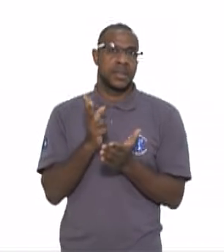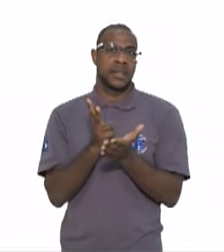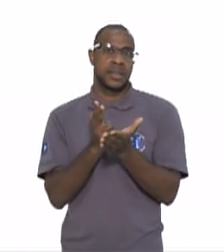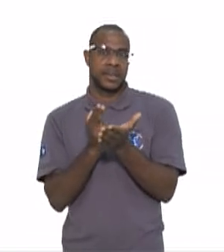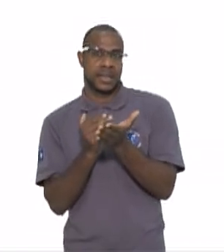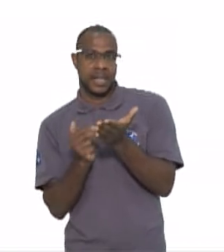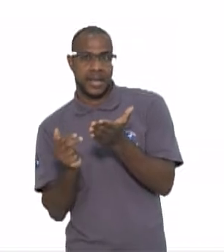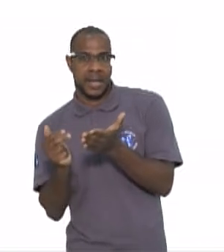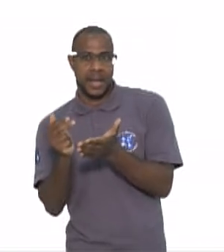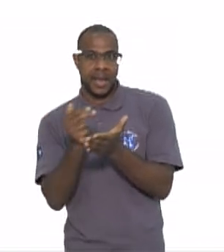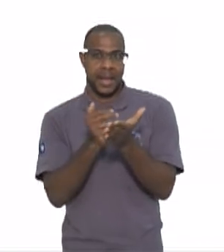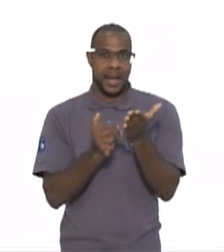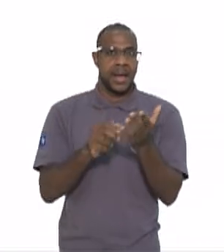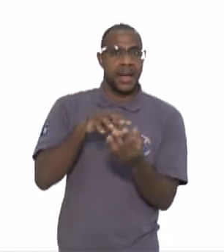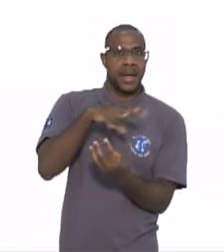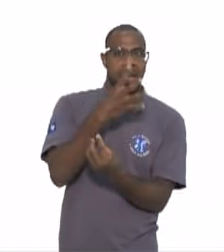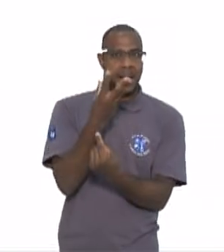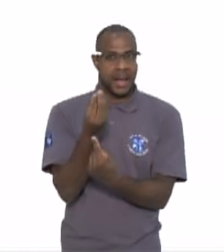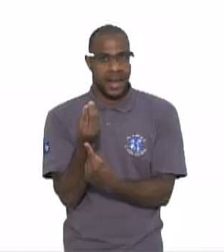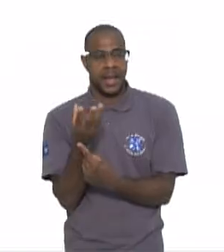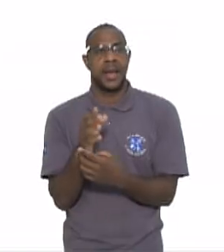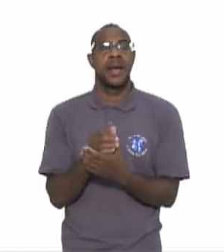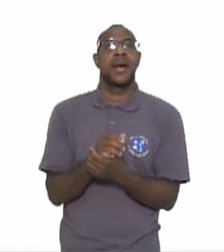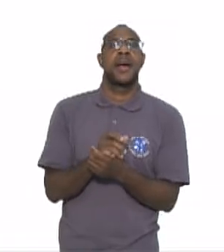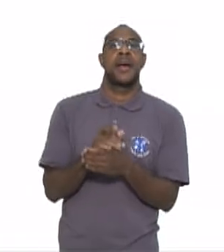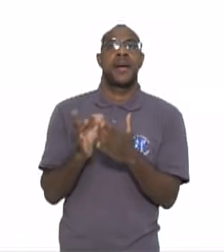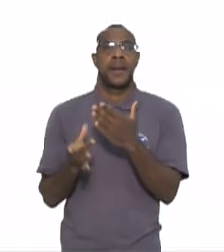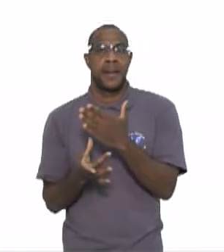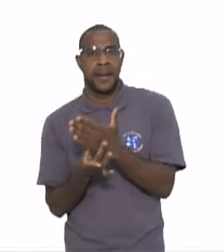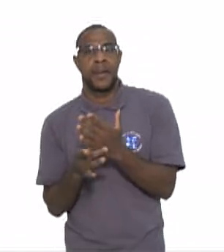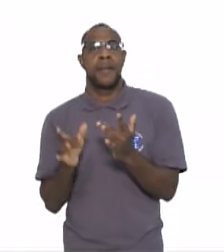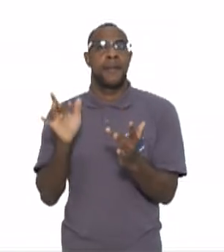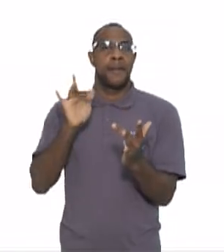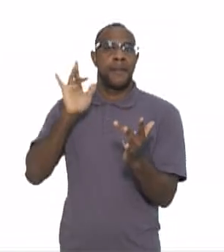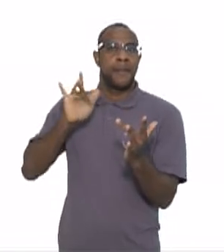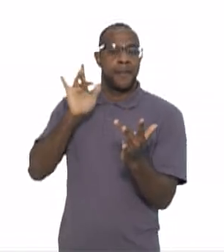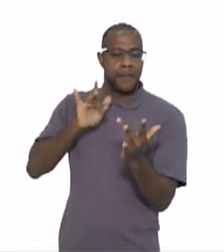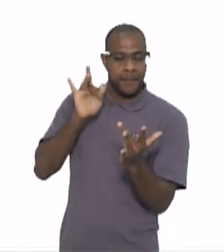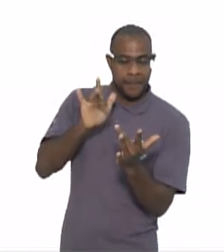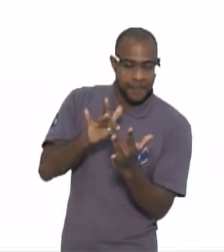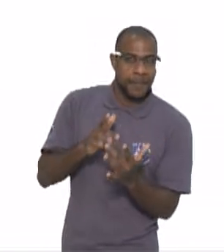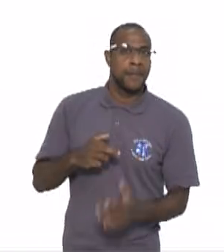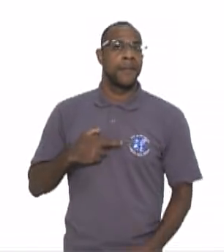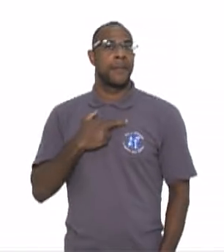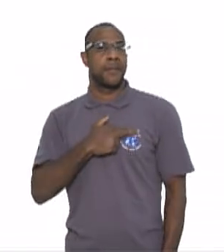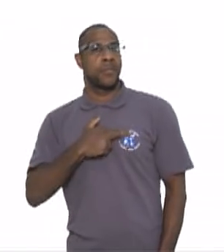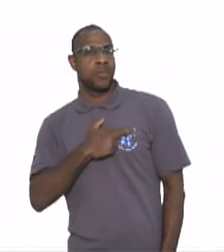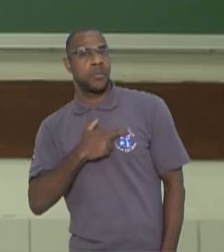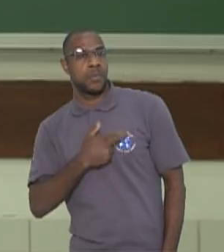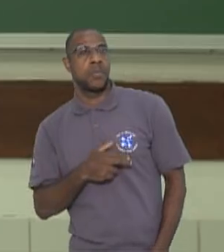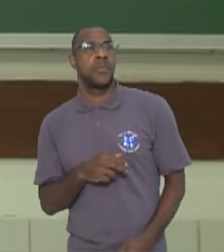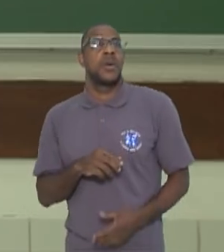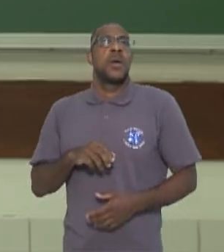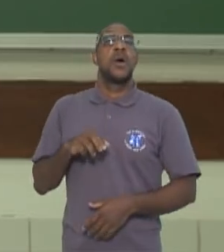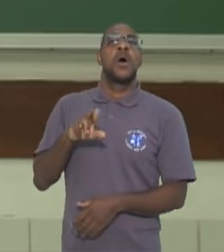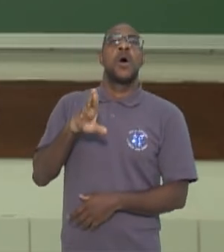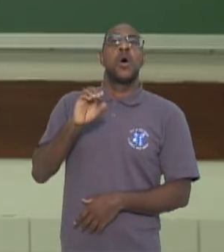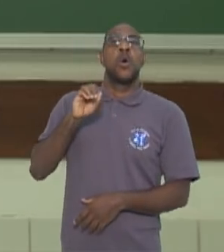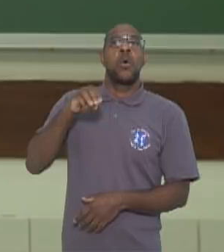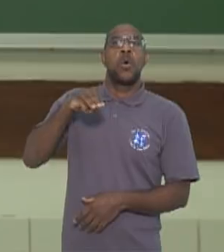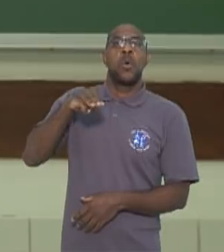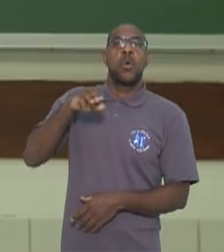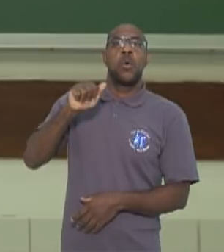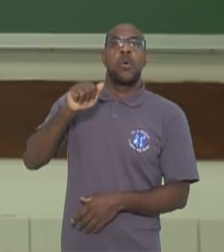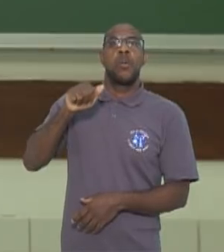pouco sobre Renascimento, Neoclassicismo, Romantismo, retomando um pouco do que vocês já aprenderam nas